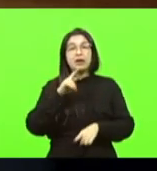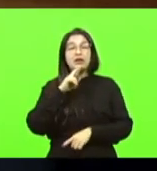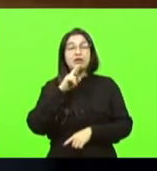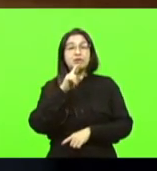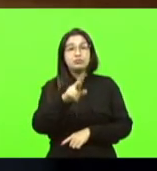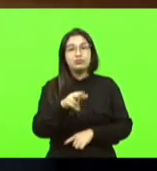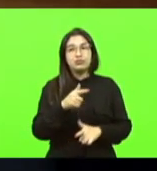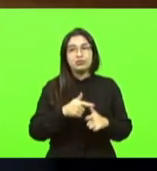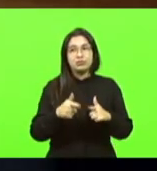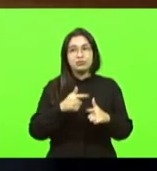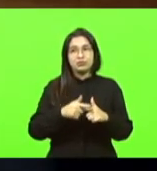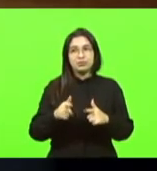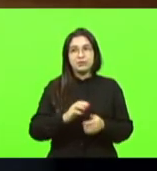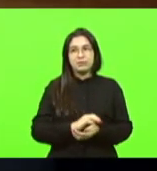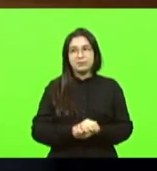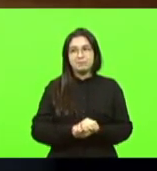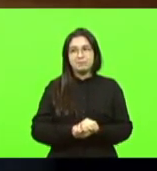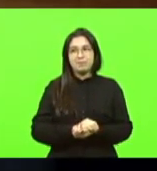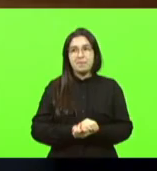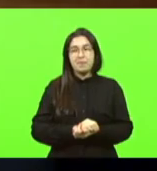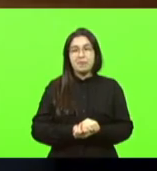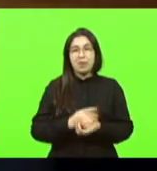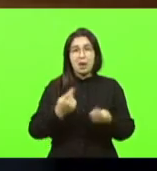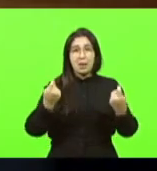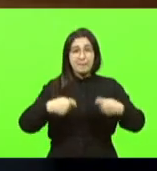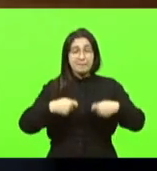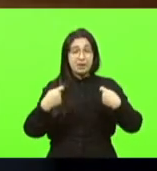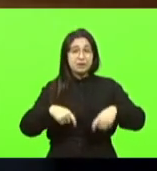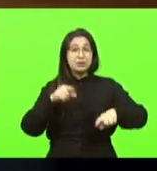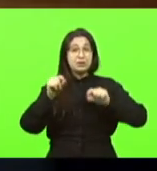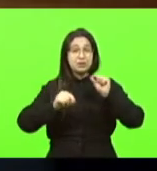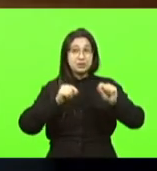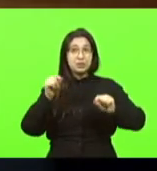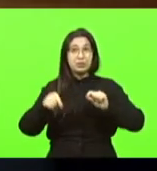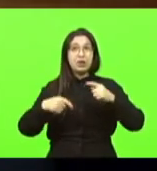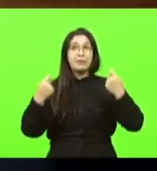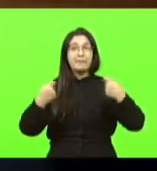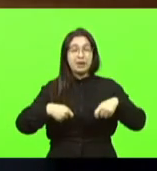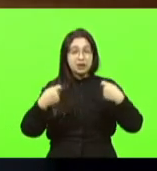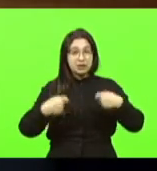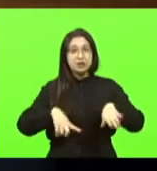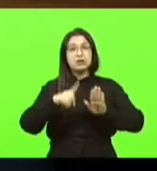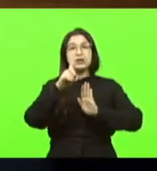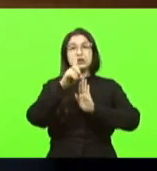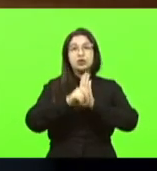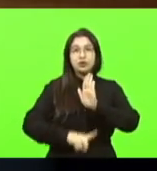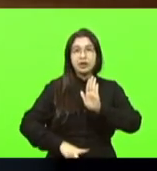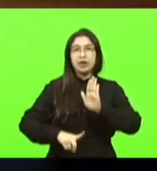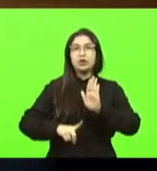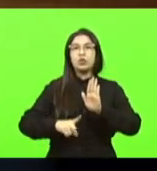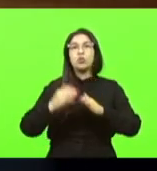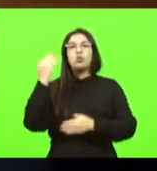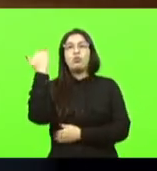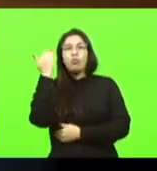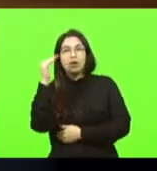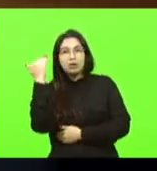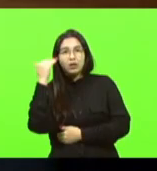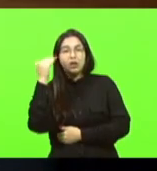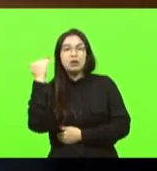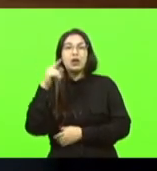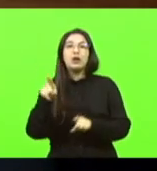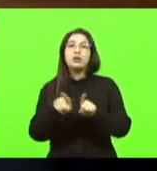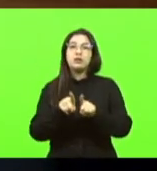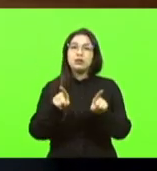problema Nós não precisamos e temos o direito de ter interpretações e